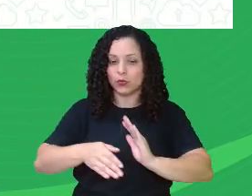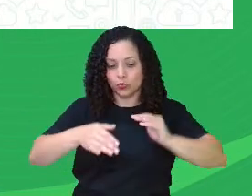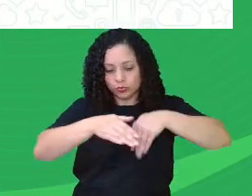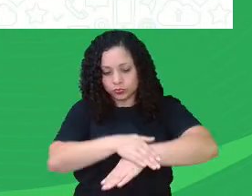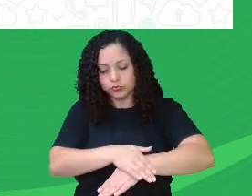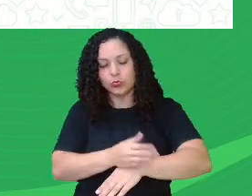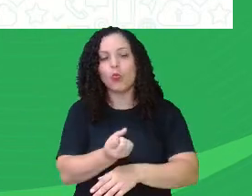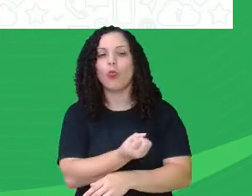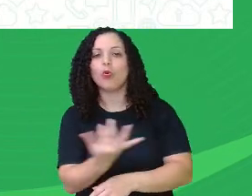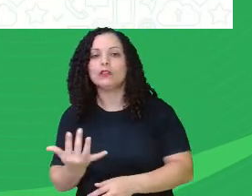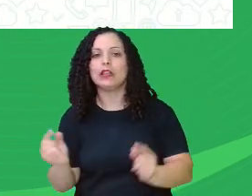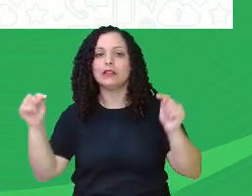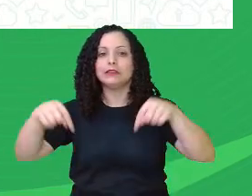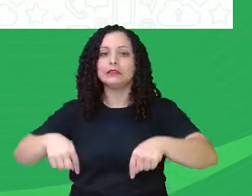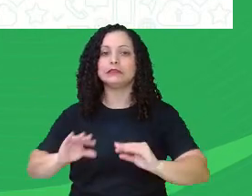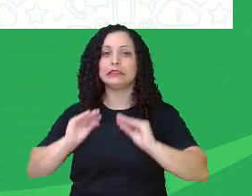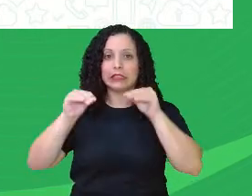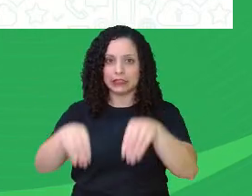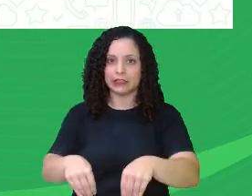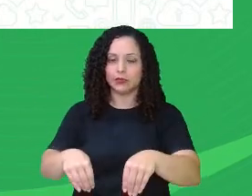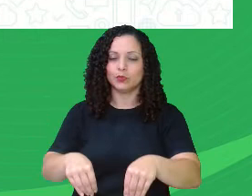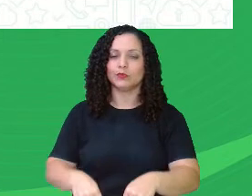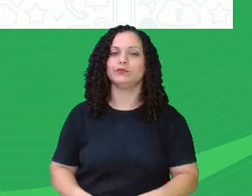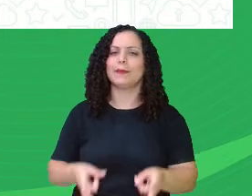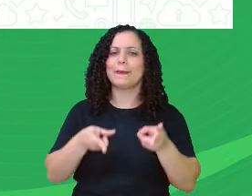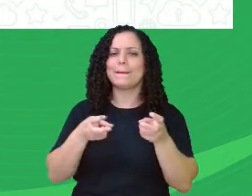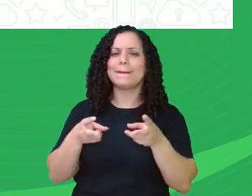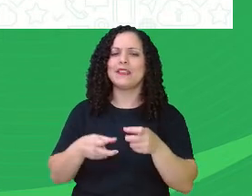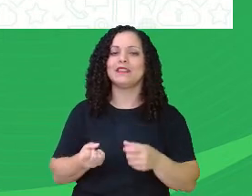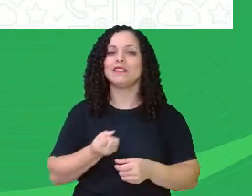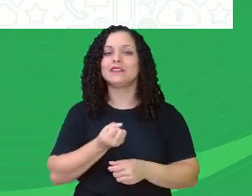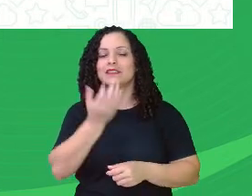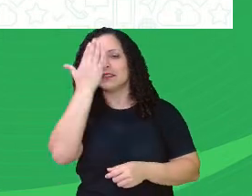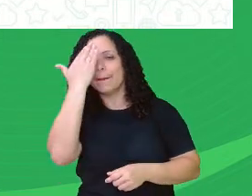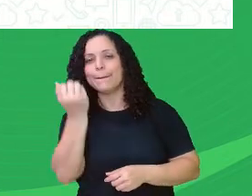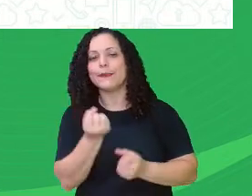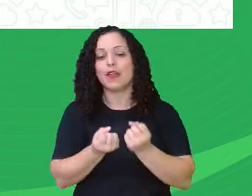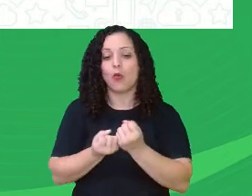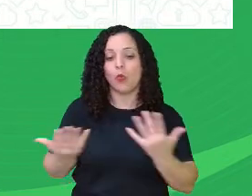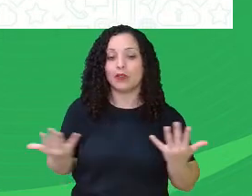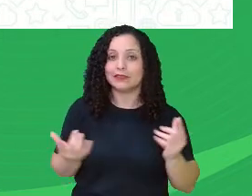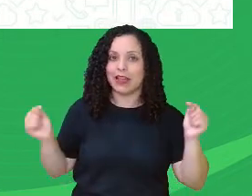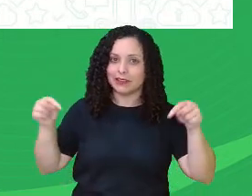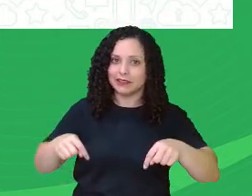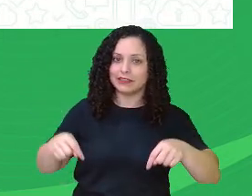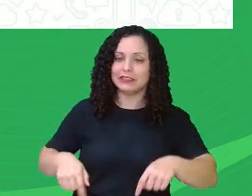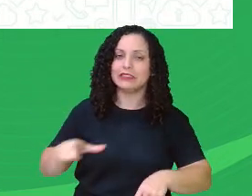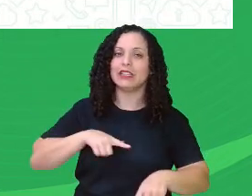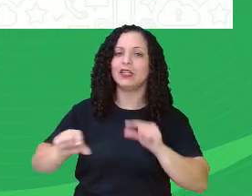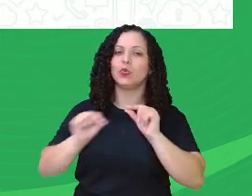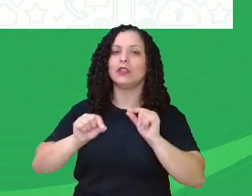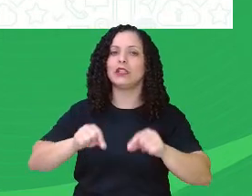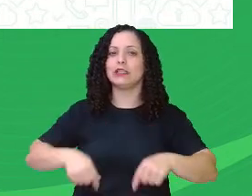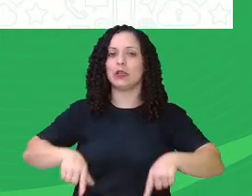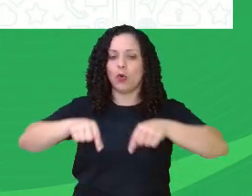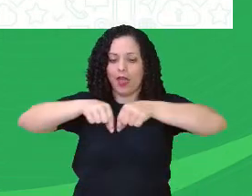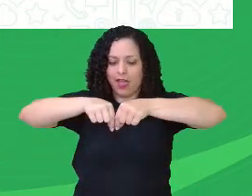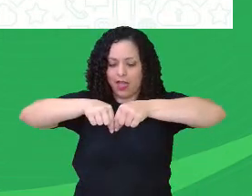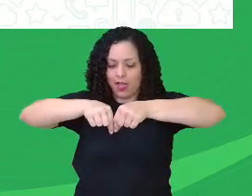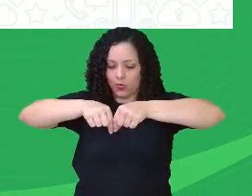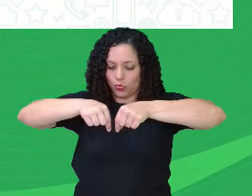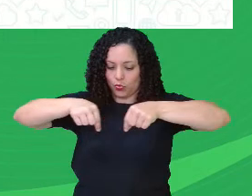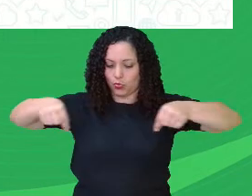volume máximo que tem ali dentro. E aí você percebe que para saber o volume dali, você pega uma trena, uma régua, e vai